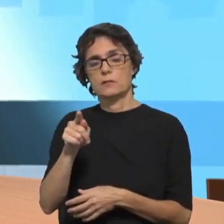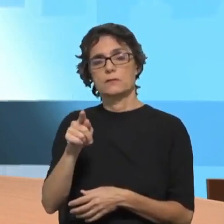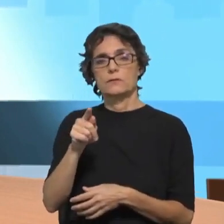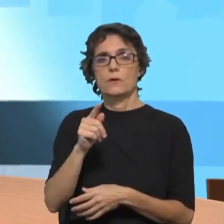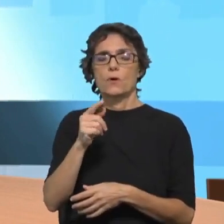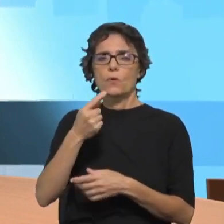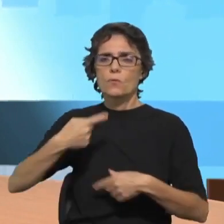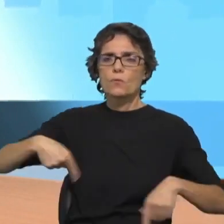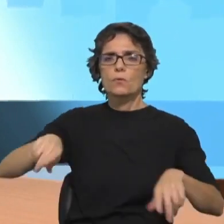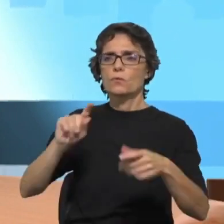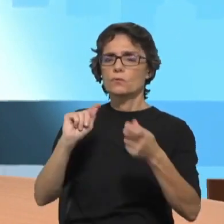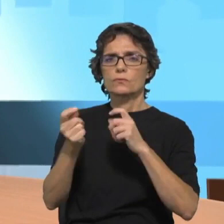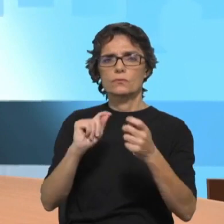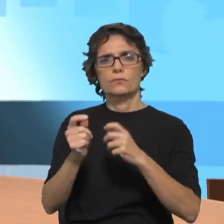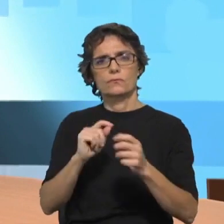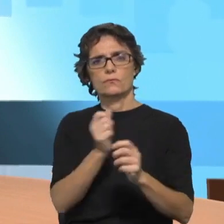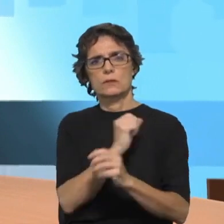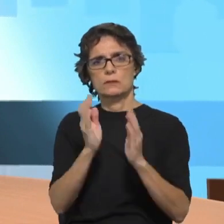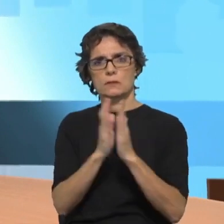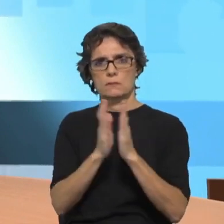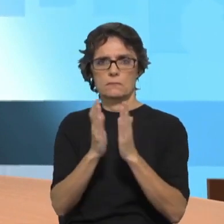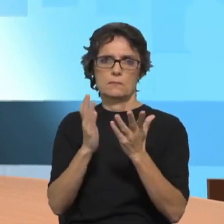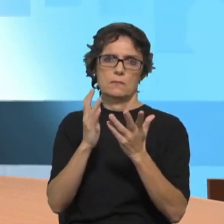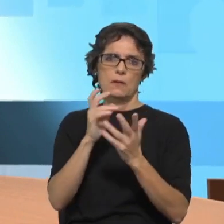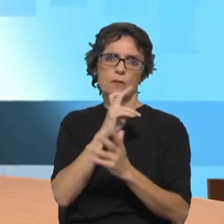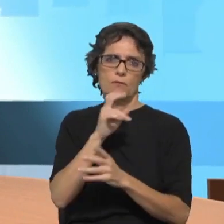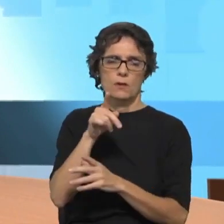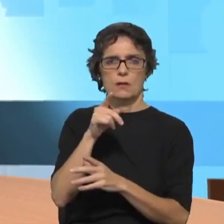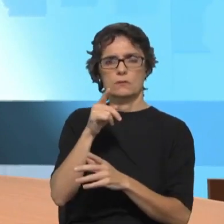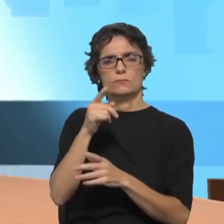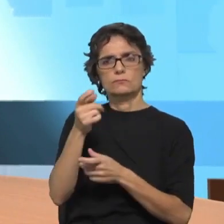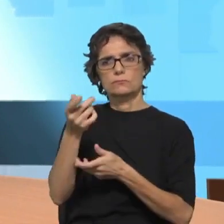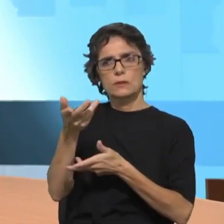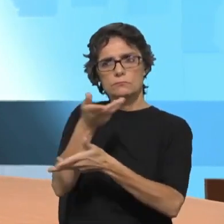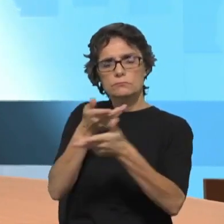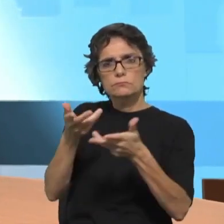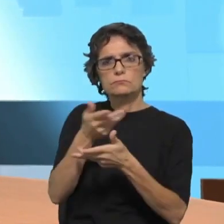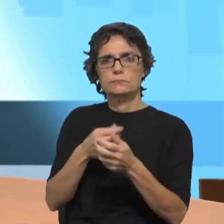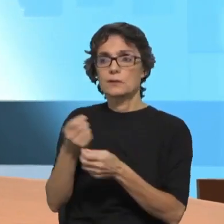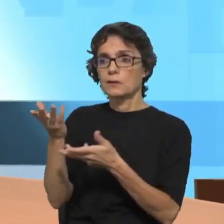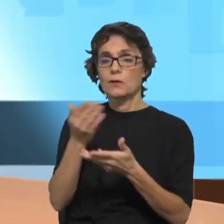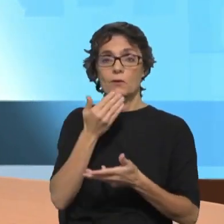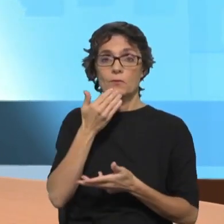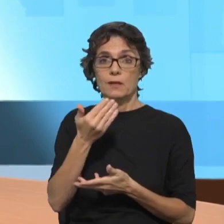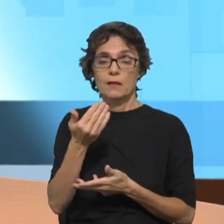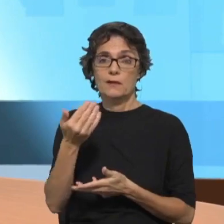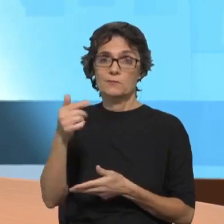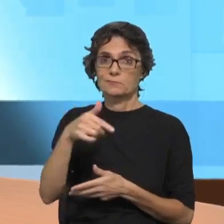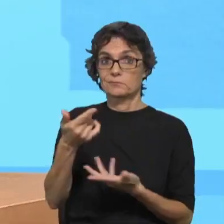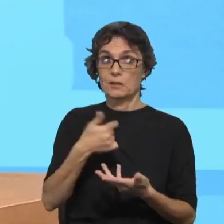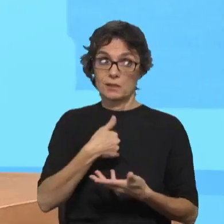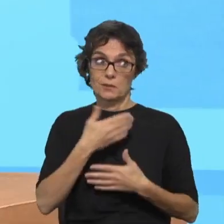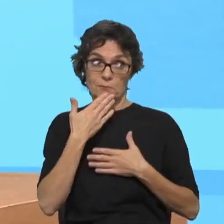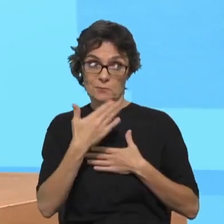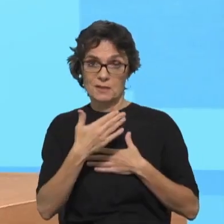também experiências de igreja e sensibilidades perante o fenómeno religioso. Maria João Avilés, muito obrigado por estar aqui entre nós. Eu é que agradeço.